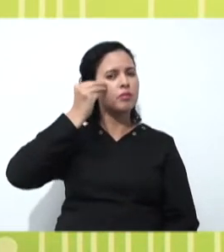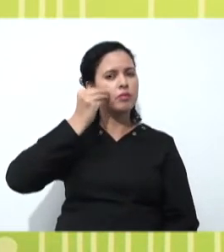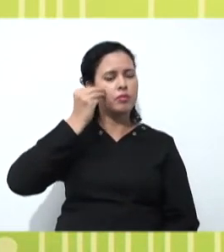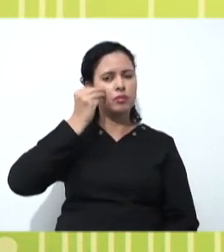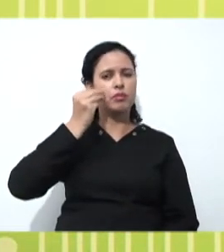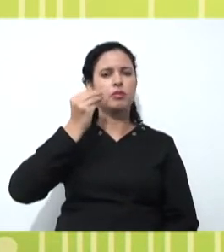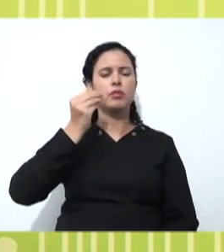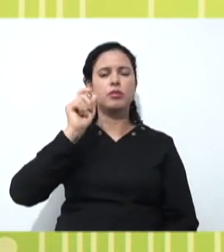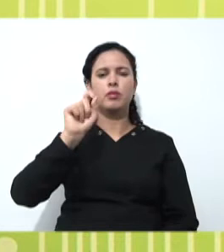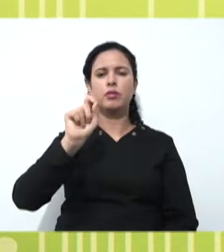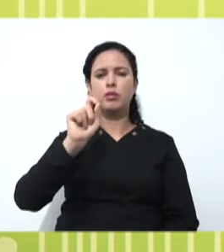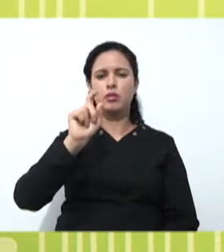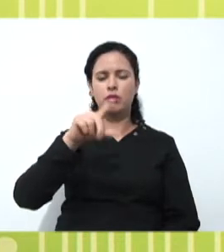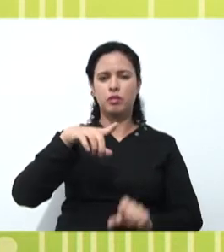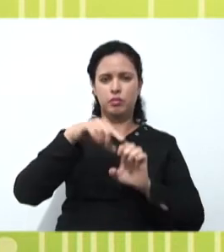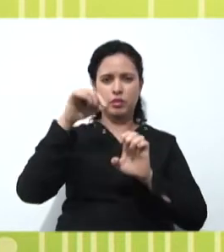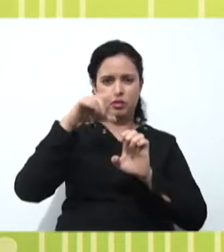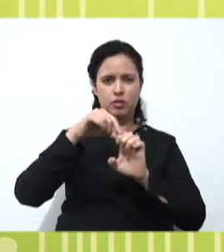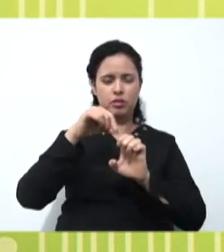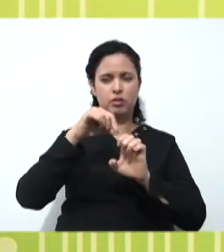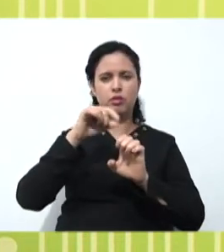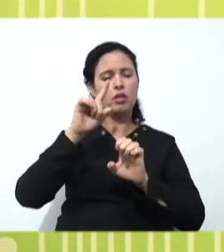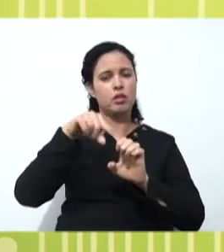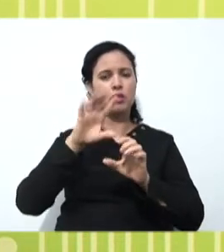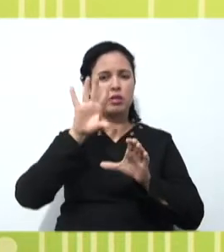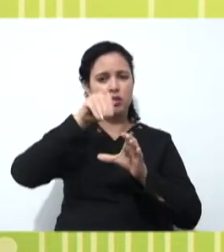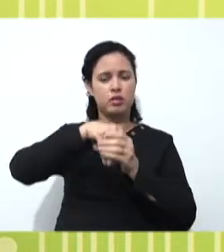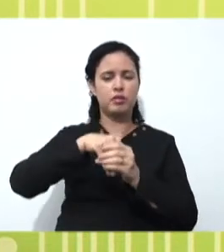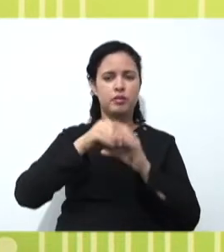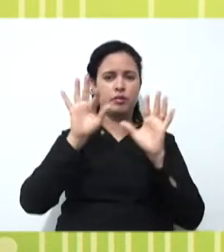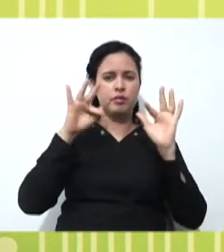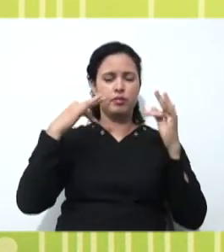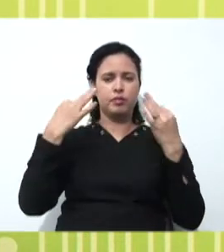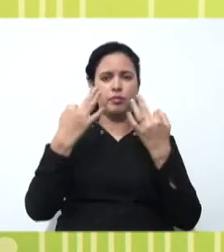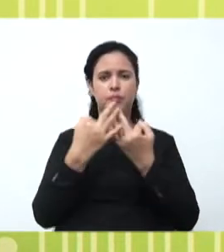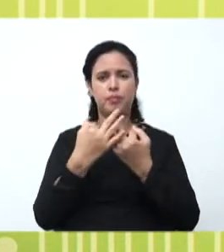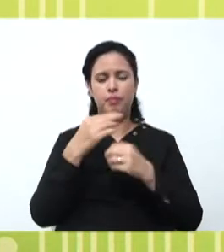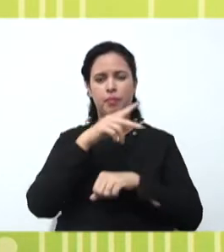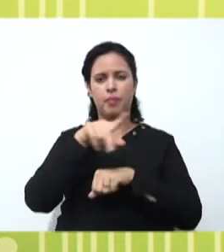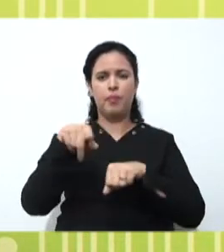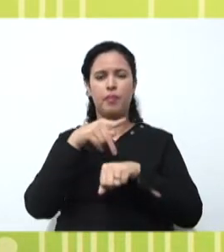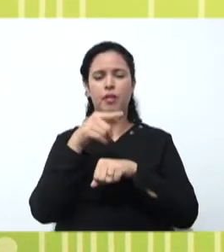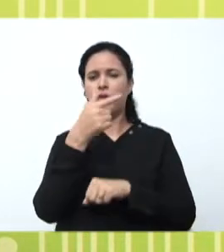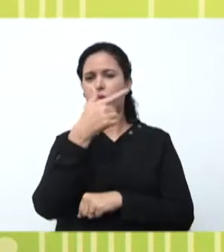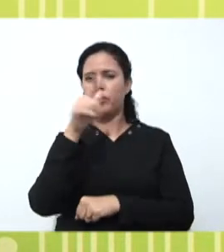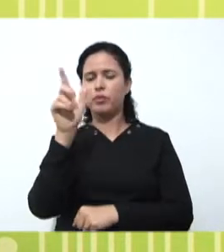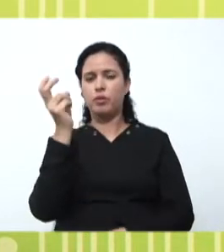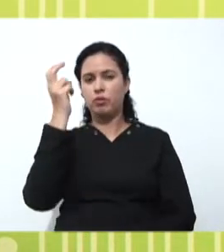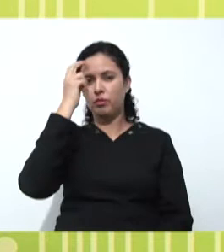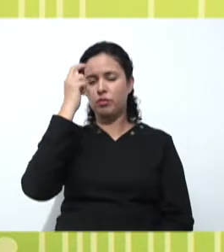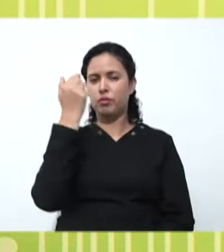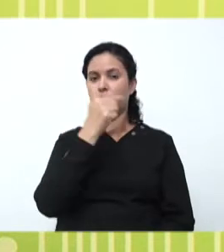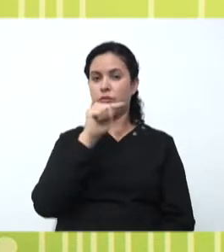vivenciando experiências de empreendedorismo nas suas próprias famílias. Enquanto em outros países, talvez essa cultura não é tão fomentada. No